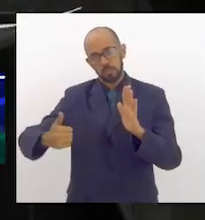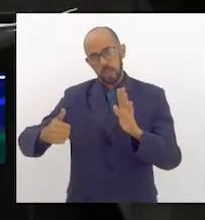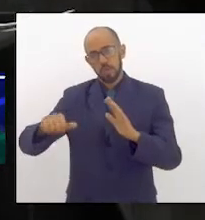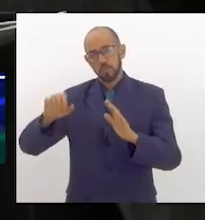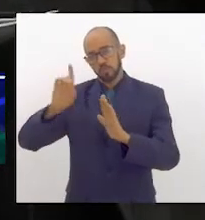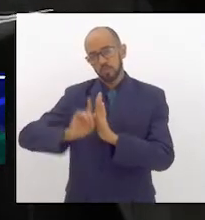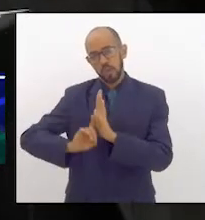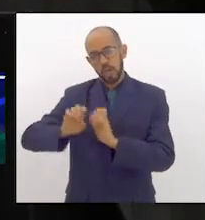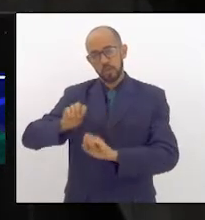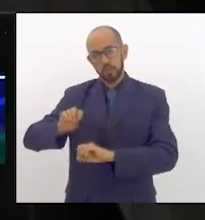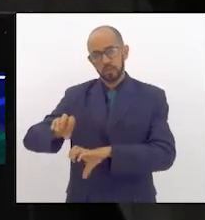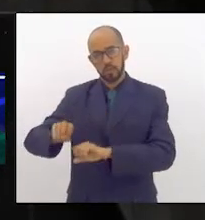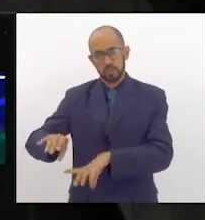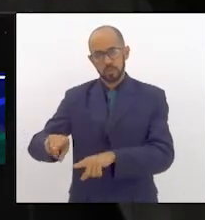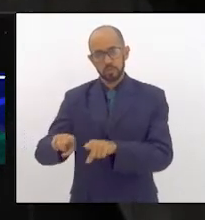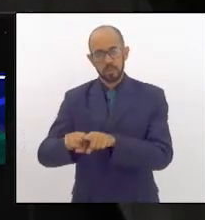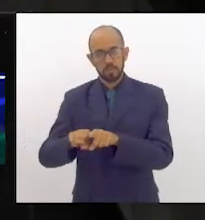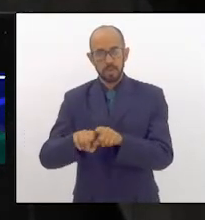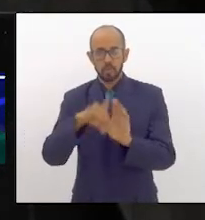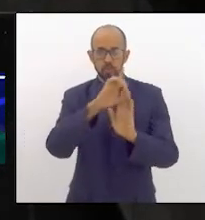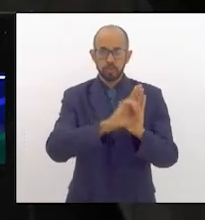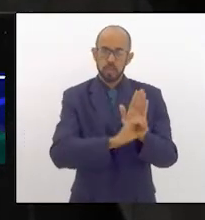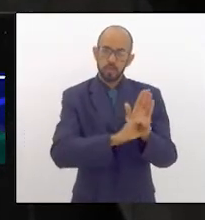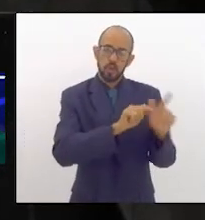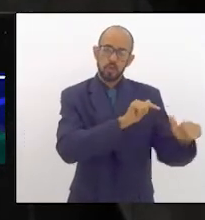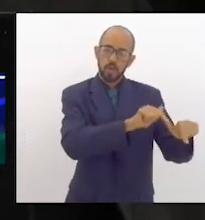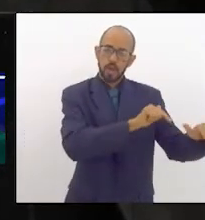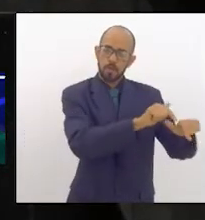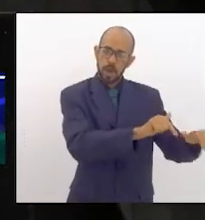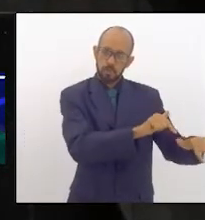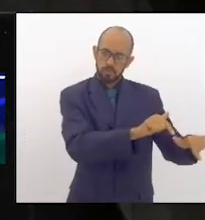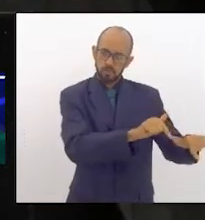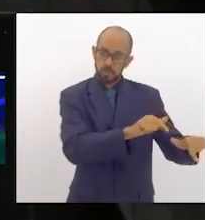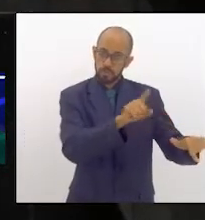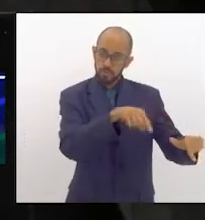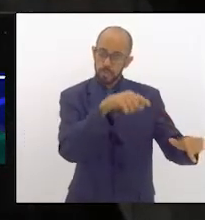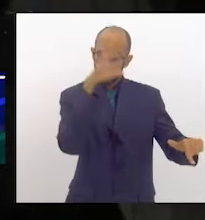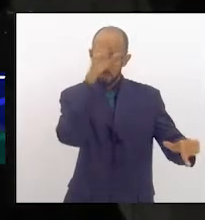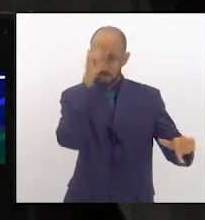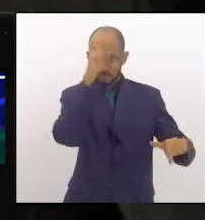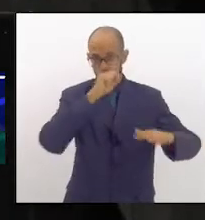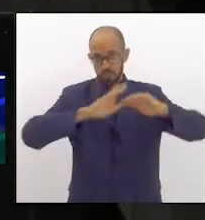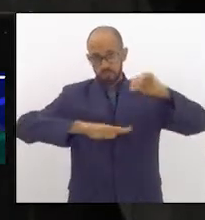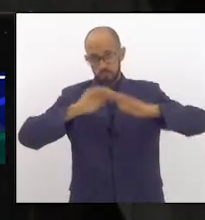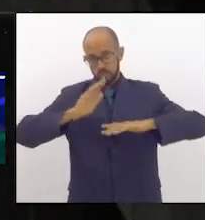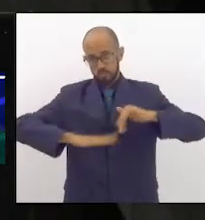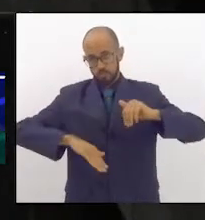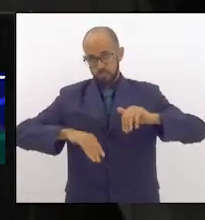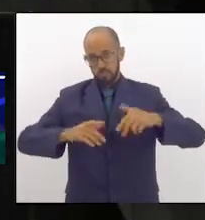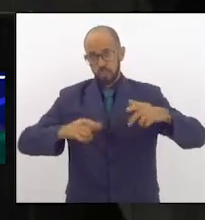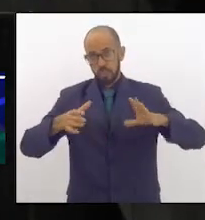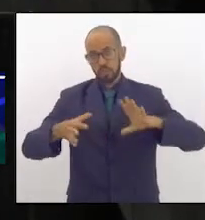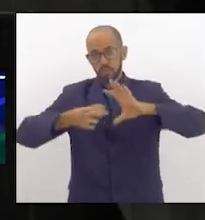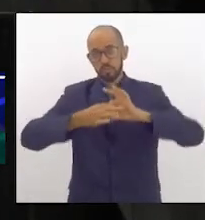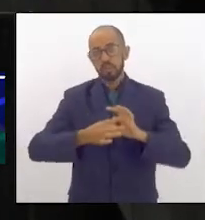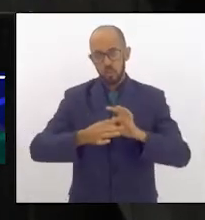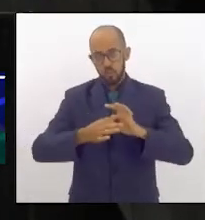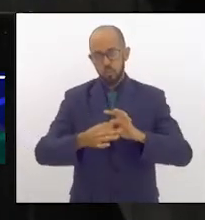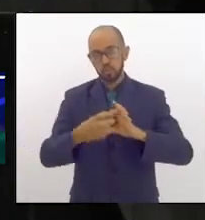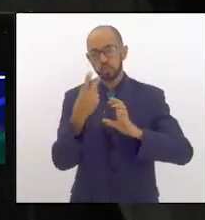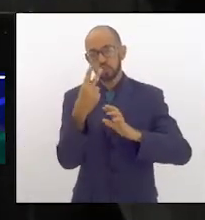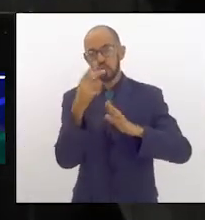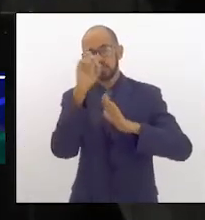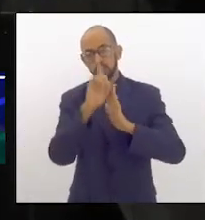educação e o direito ao trabalho aprendizagem profissional isso é o encontro é a confluência do direito à educação